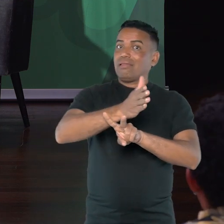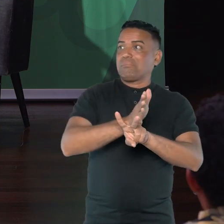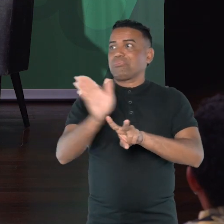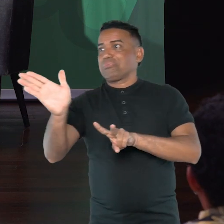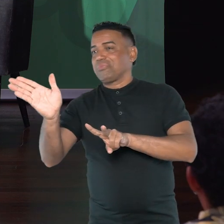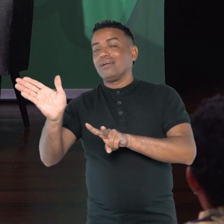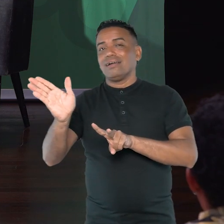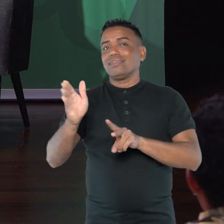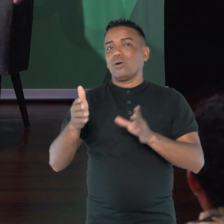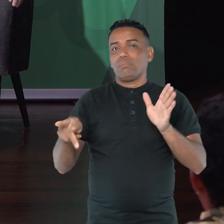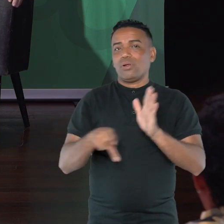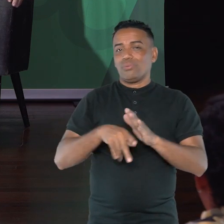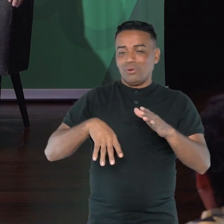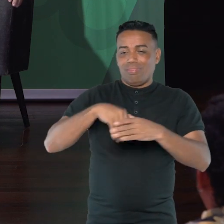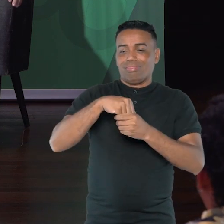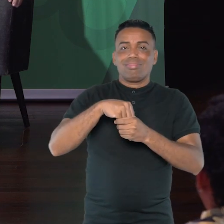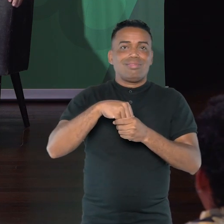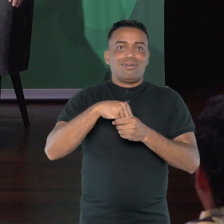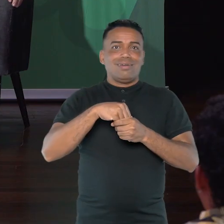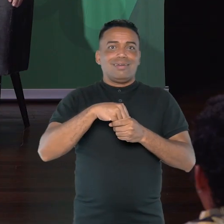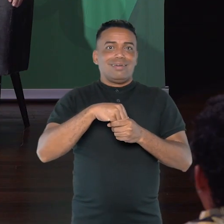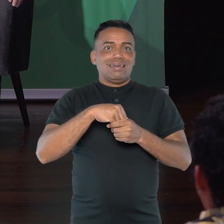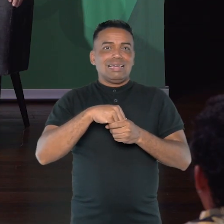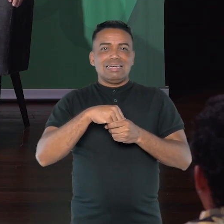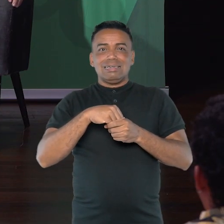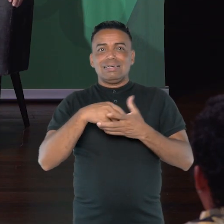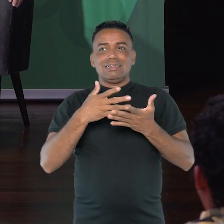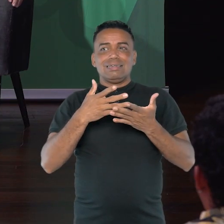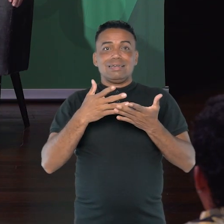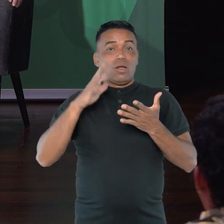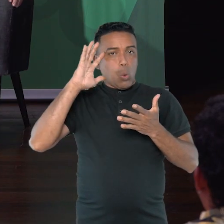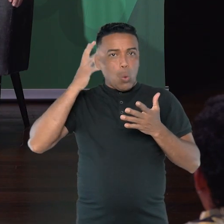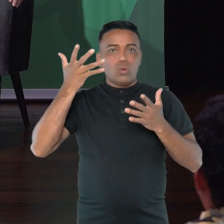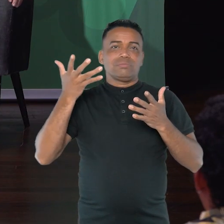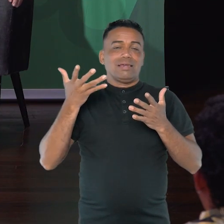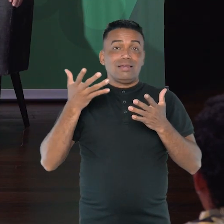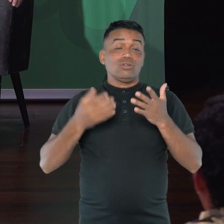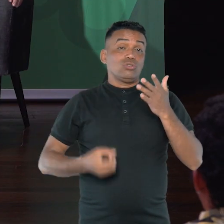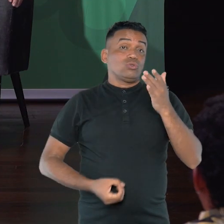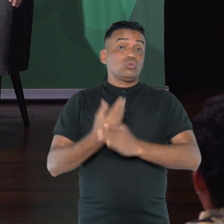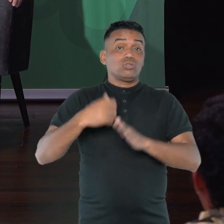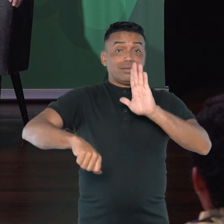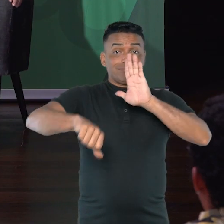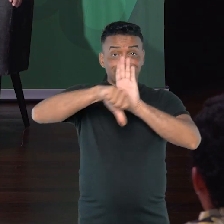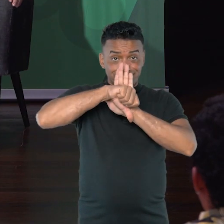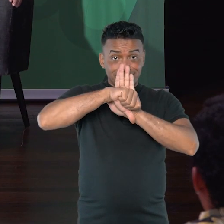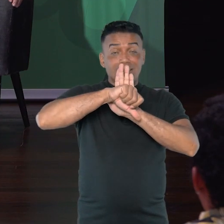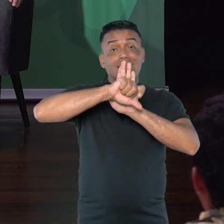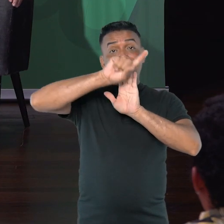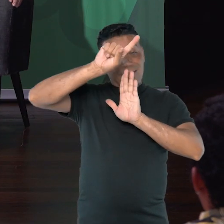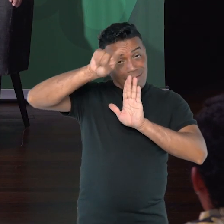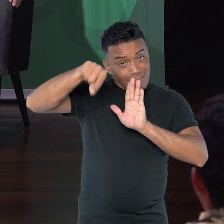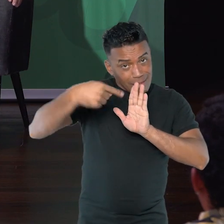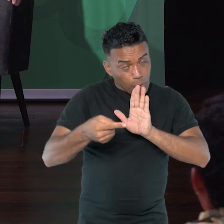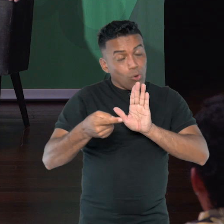ele acaba se envolvendo numa trama que até culmina em um crime e depois, enfim, as